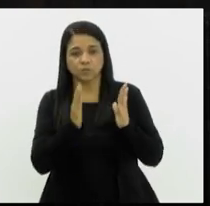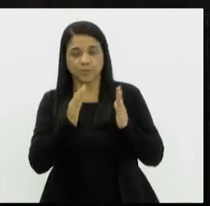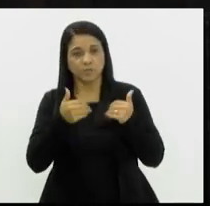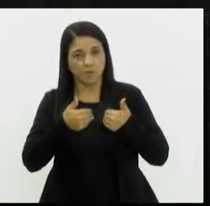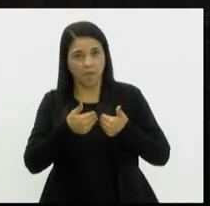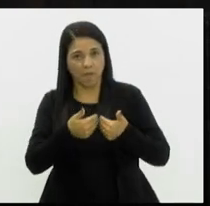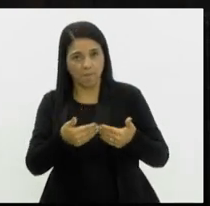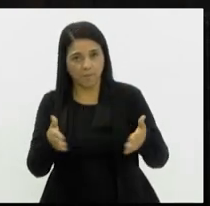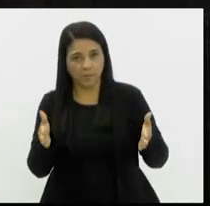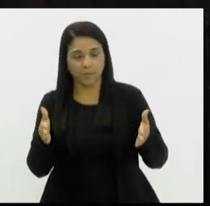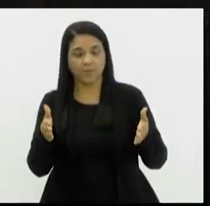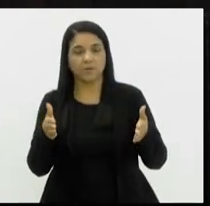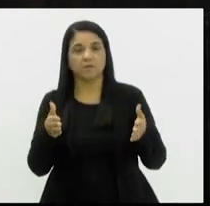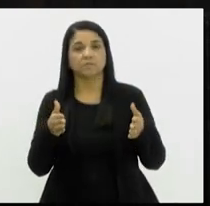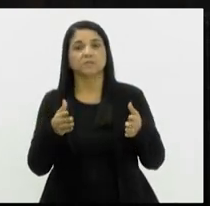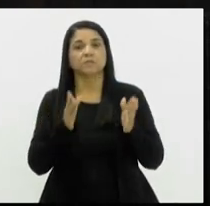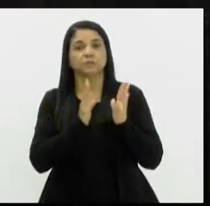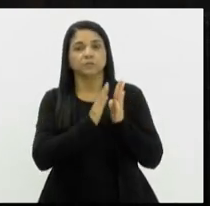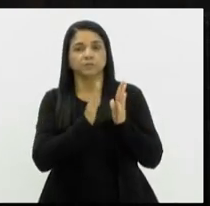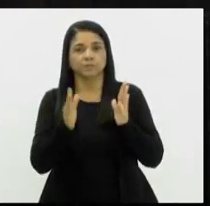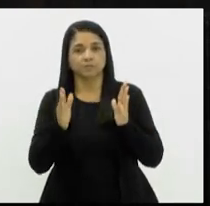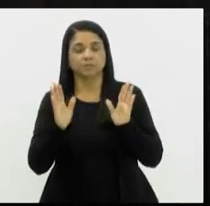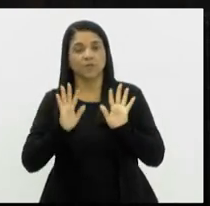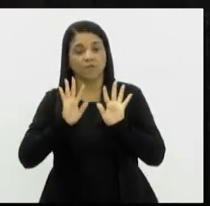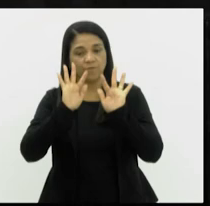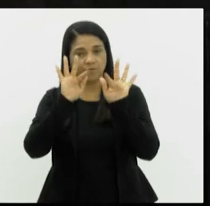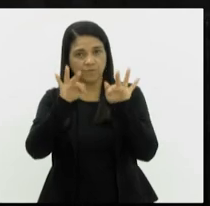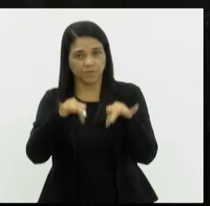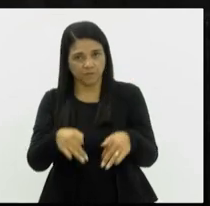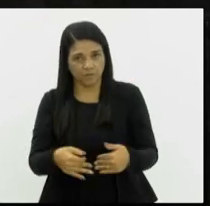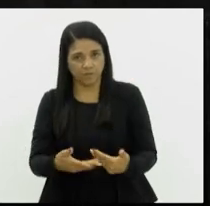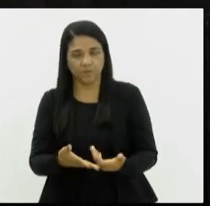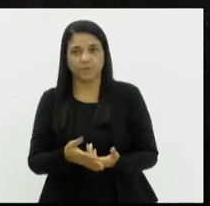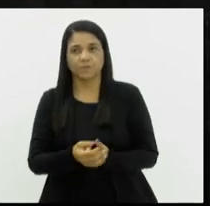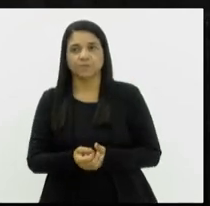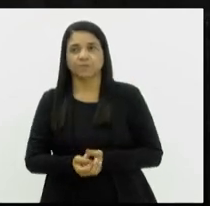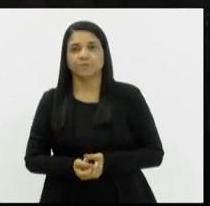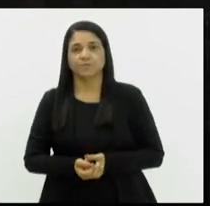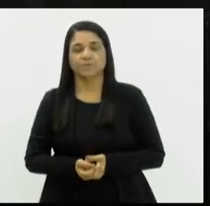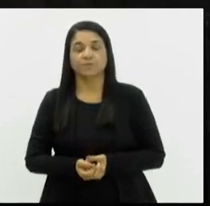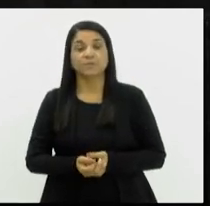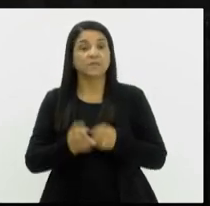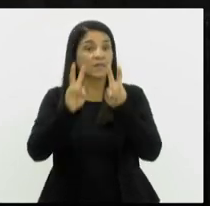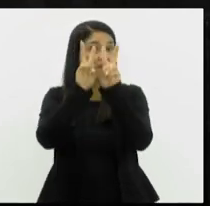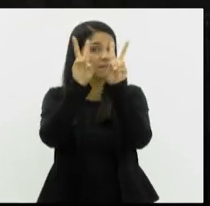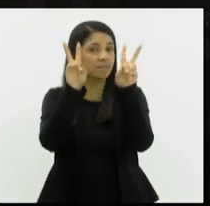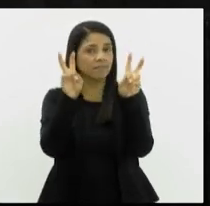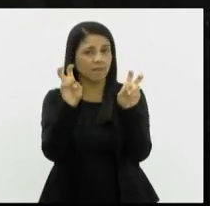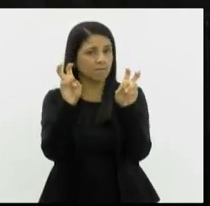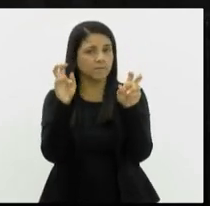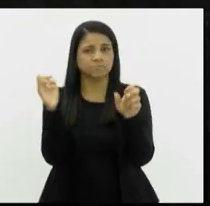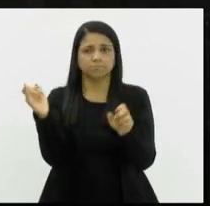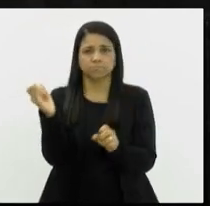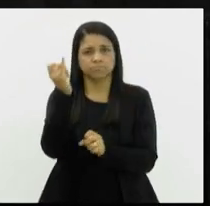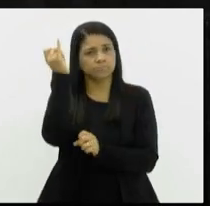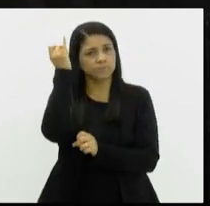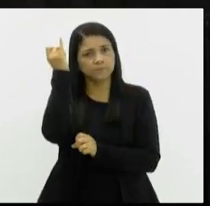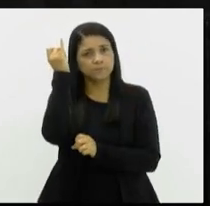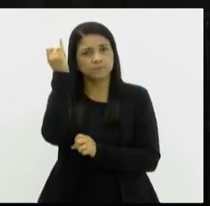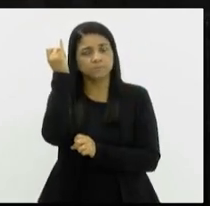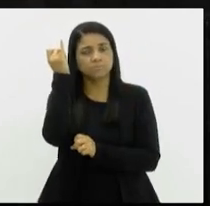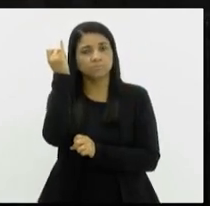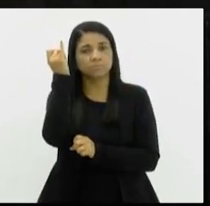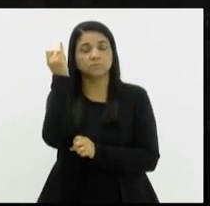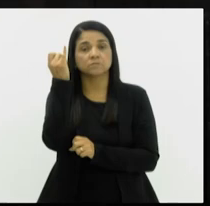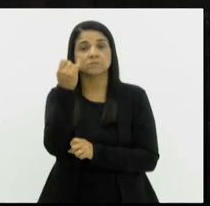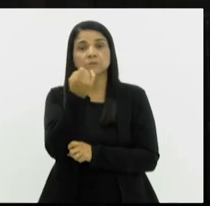inicial e no expediente final, para falar dos temas que acho relevantes e que